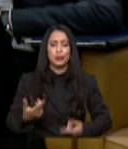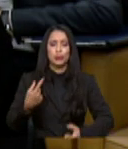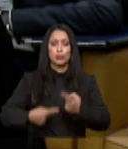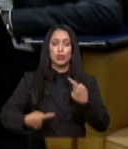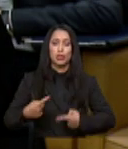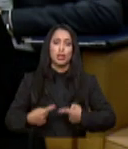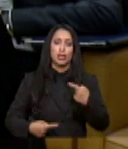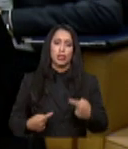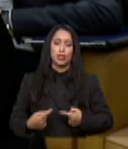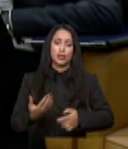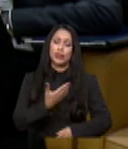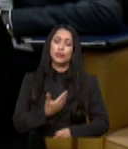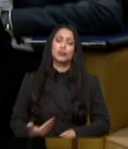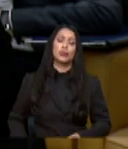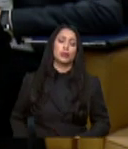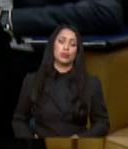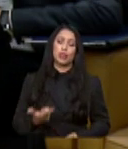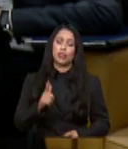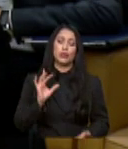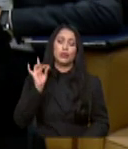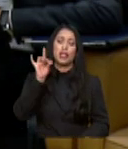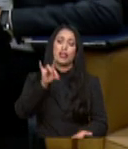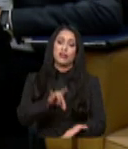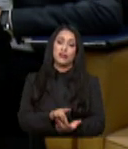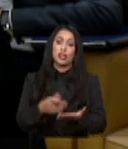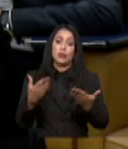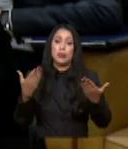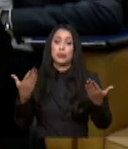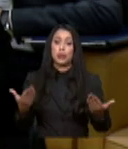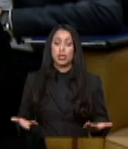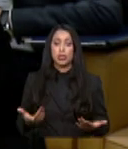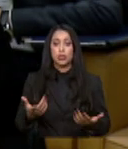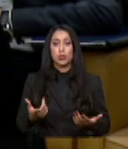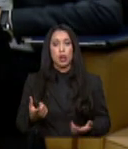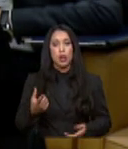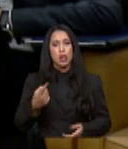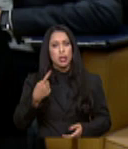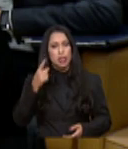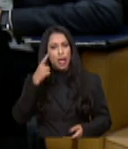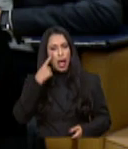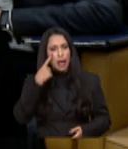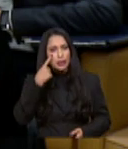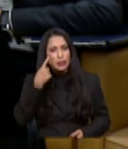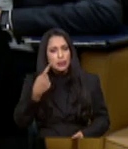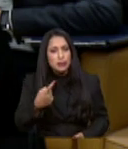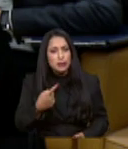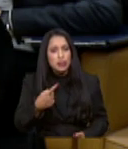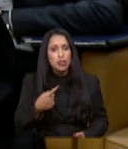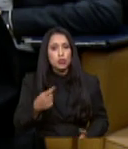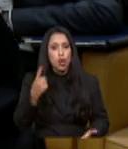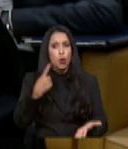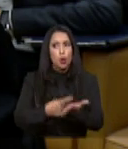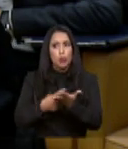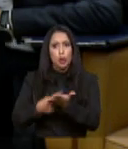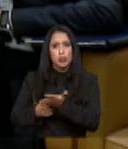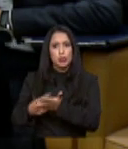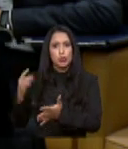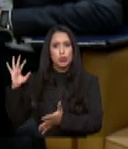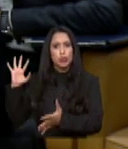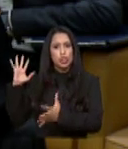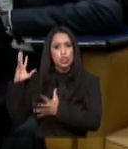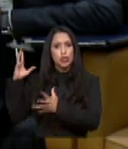são inefetivas. É por isso que, atentos ao nosso compromisso histórico e,